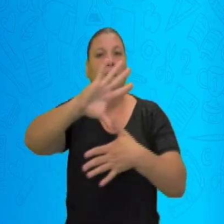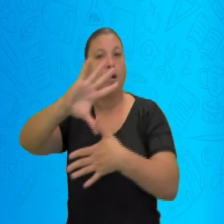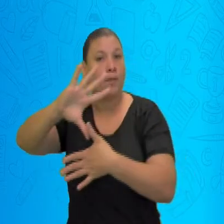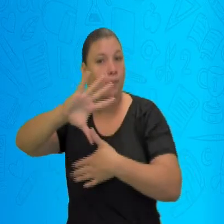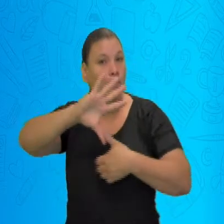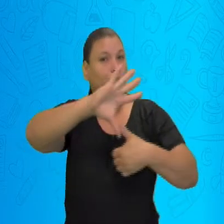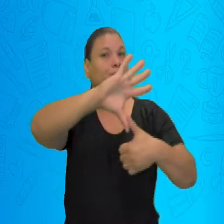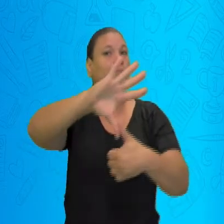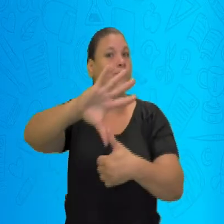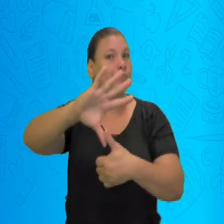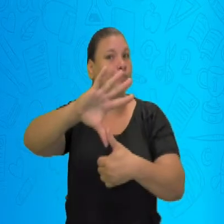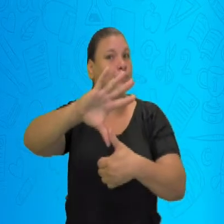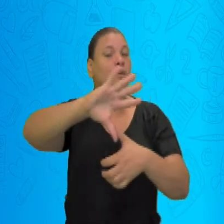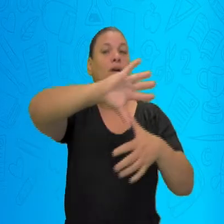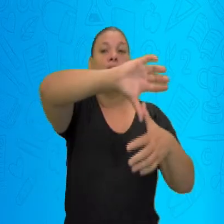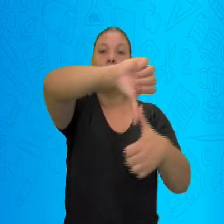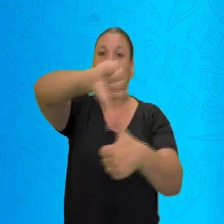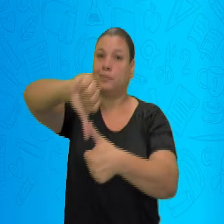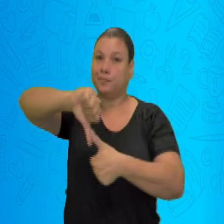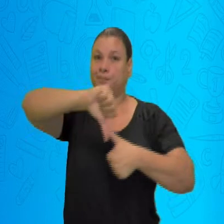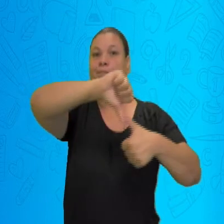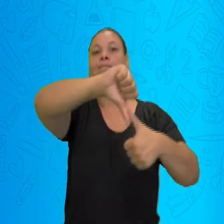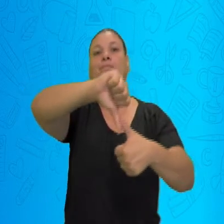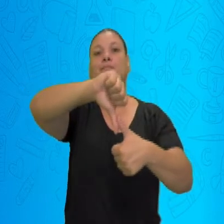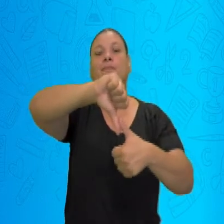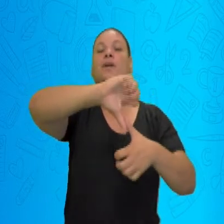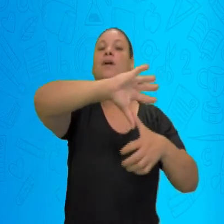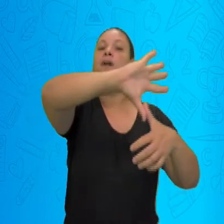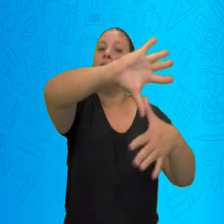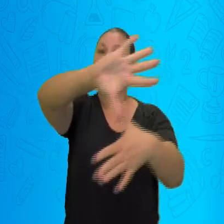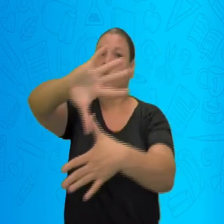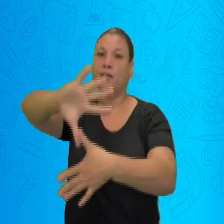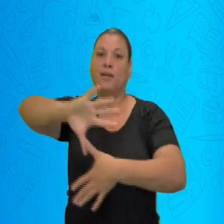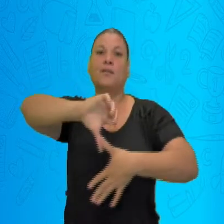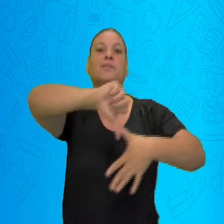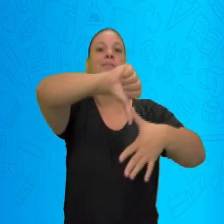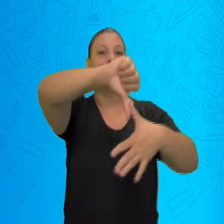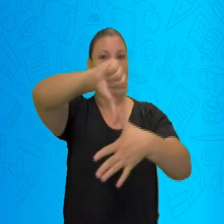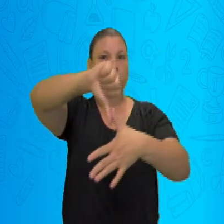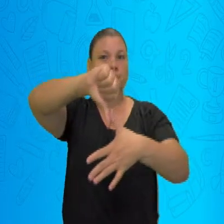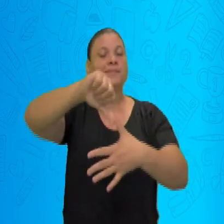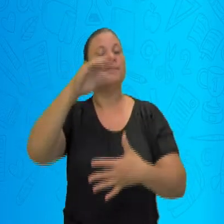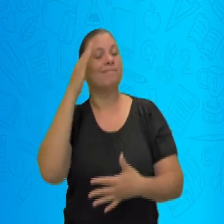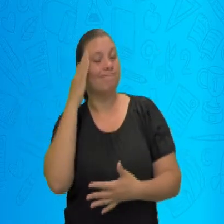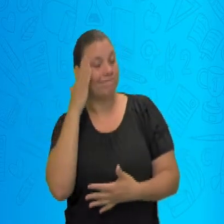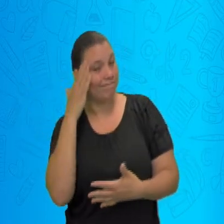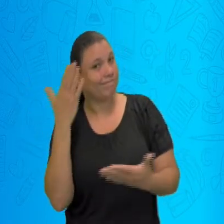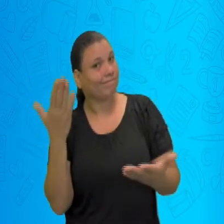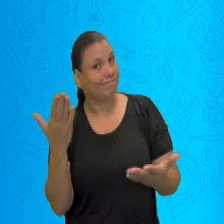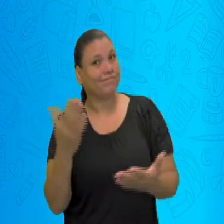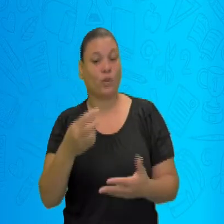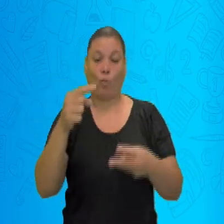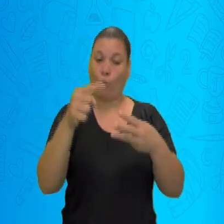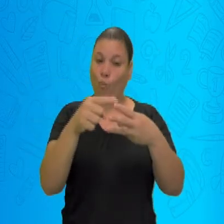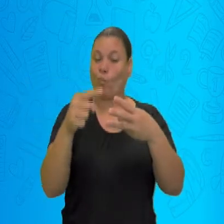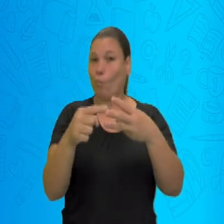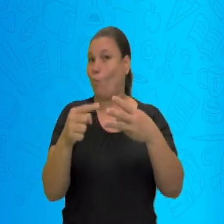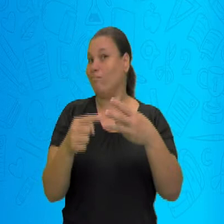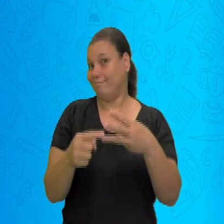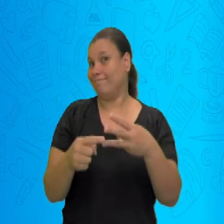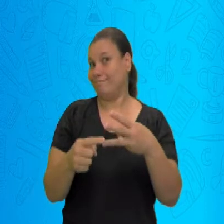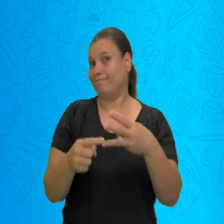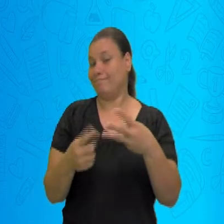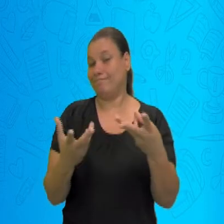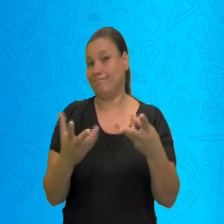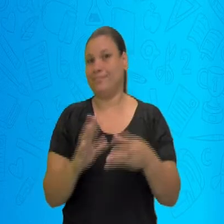Mas eu também aprendi com vocês aqui, né, que eu aprendi fazendo essa pesquisa, que